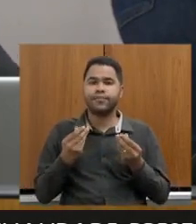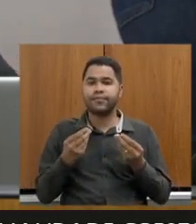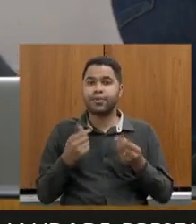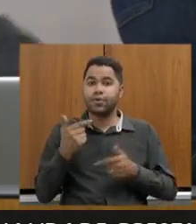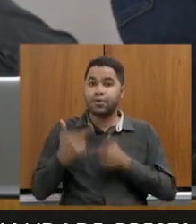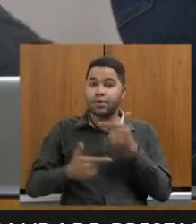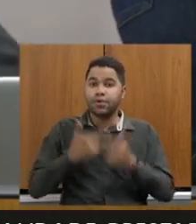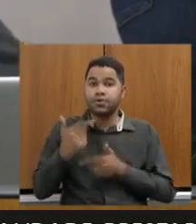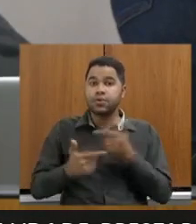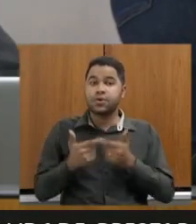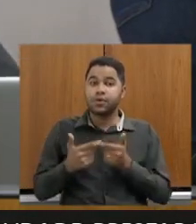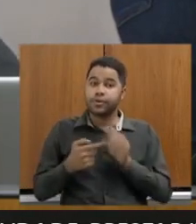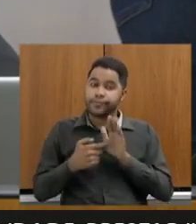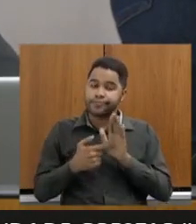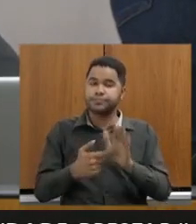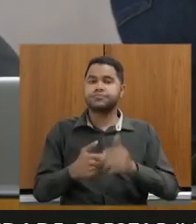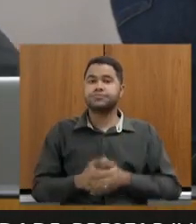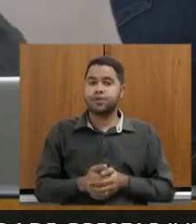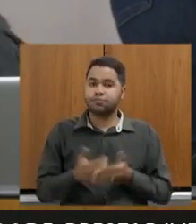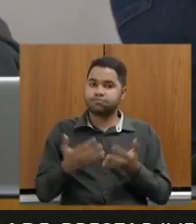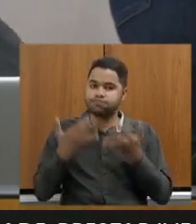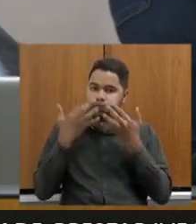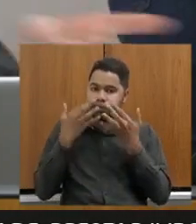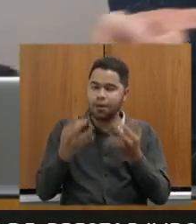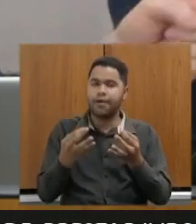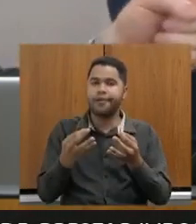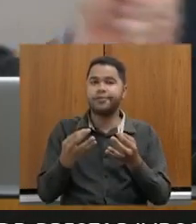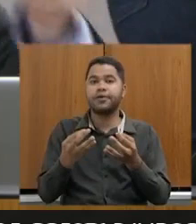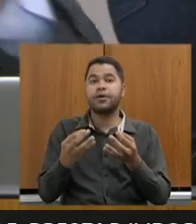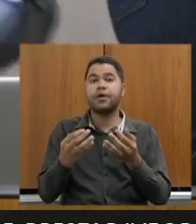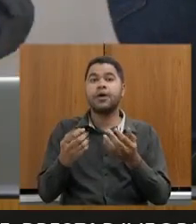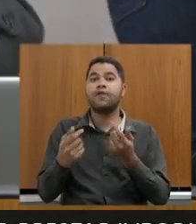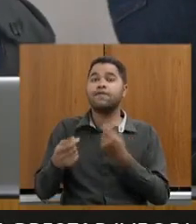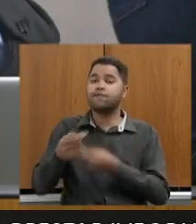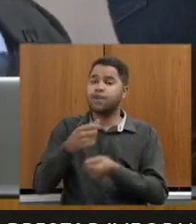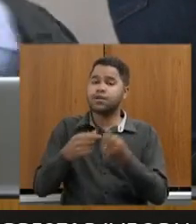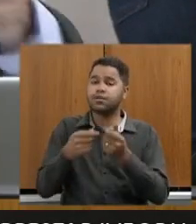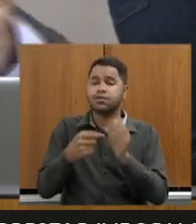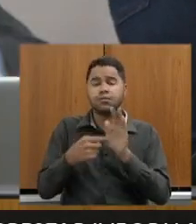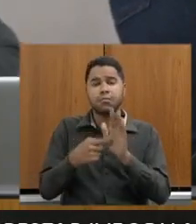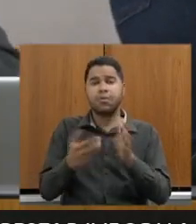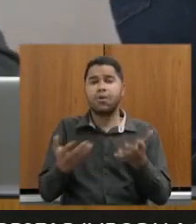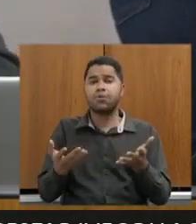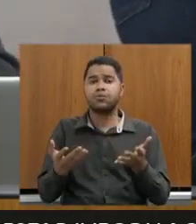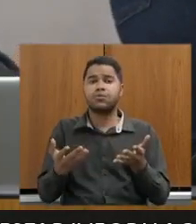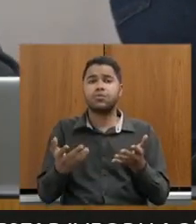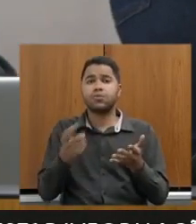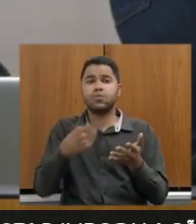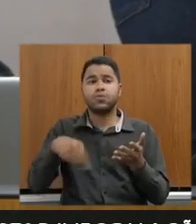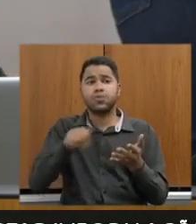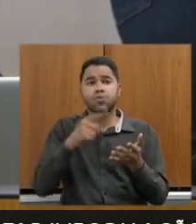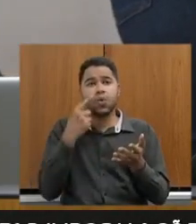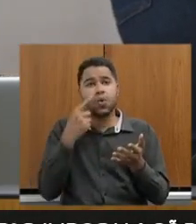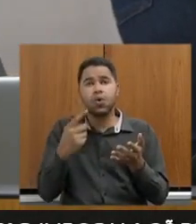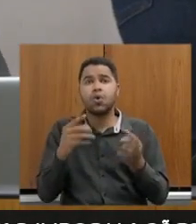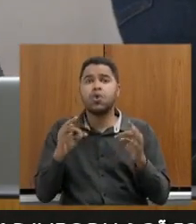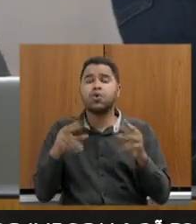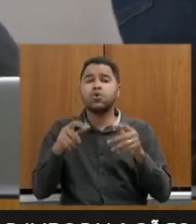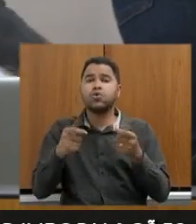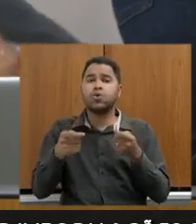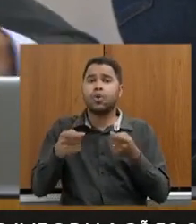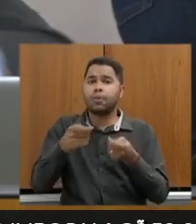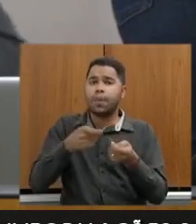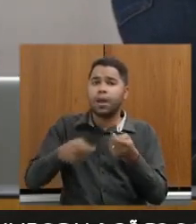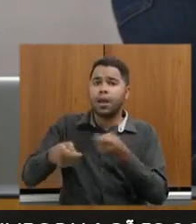Exercício da atividade parlamentar aqui chegou isso eu vou lá na fazenda vai para não faz um parecer o parecer quando você tá olhando aparecer todo o